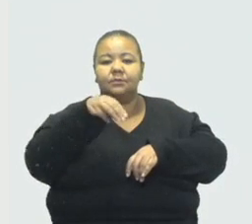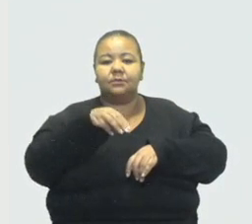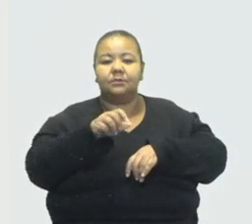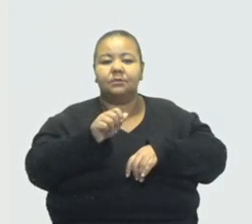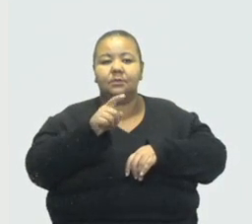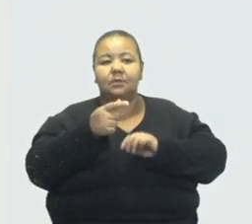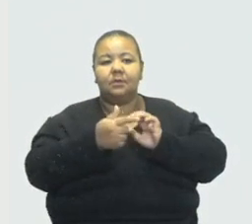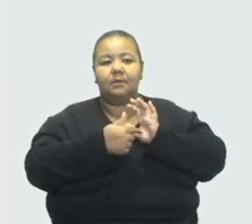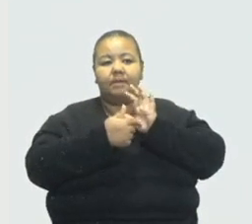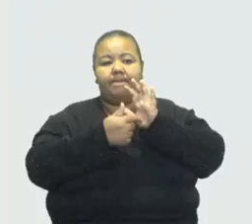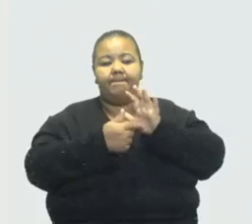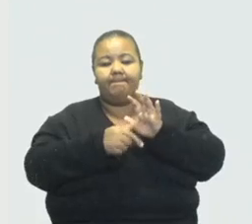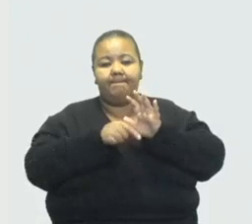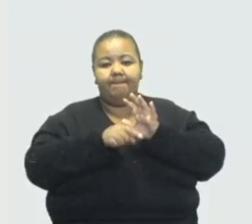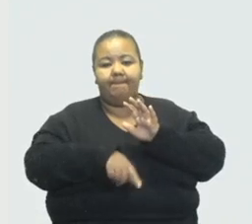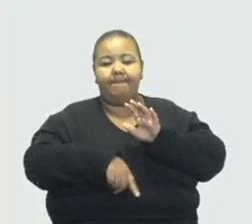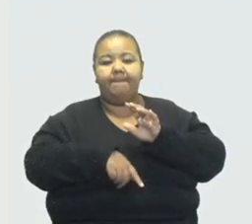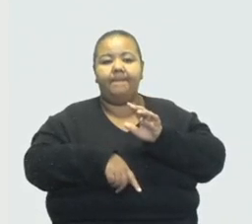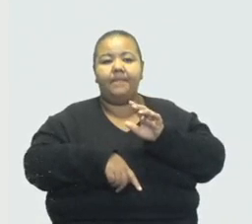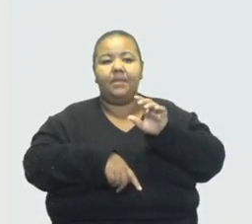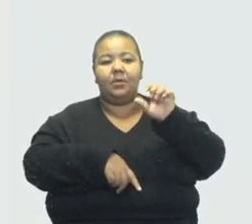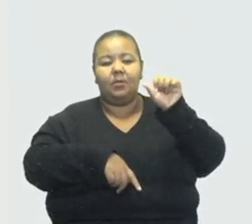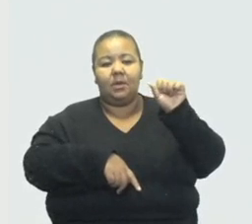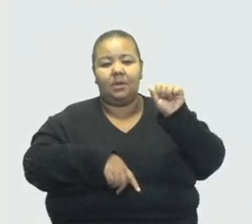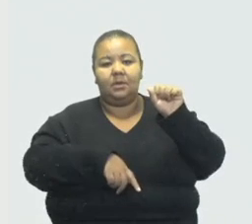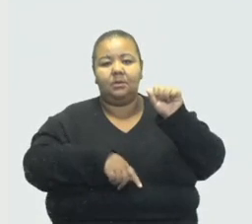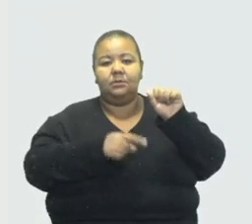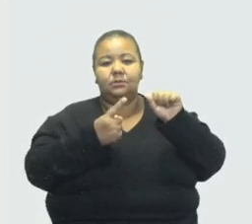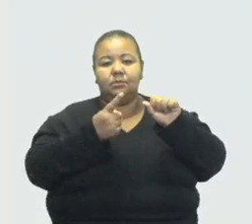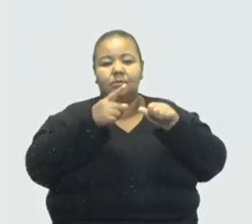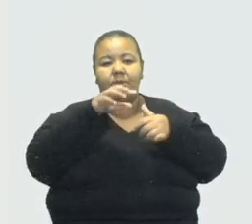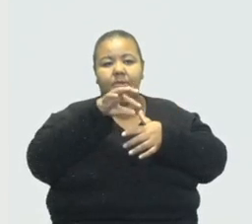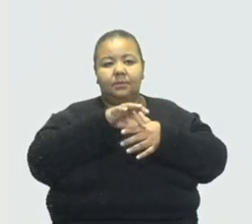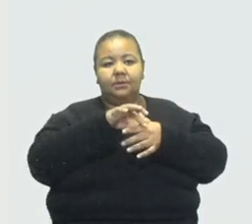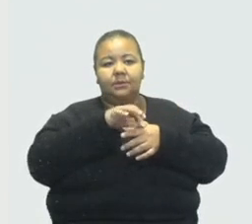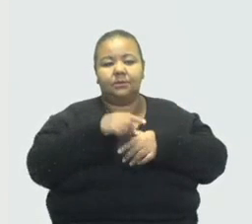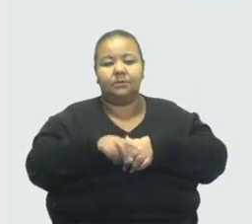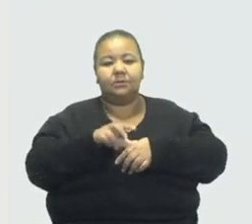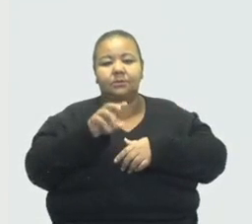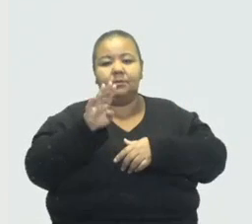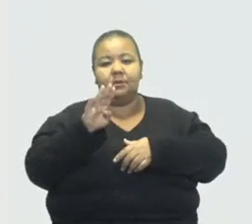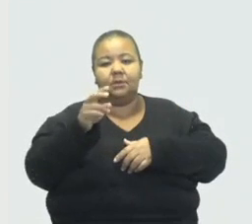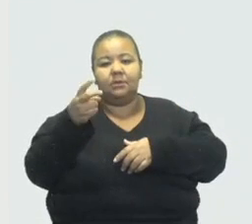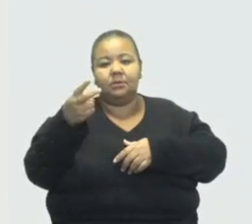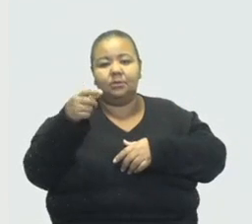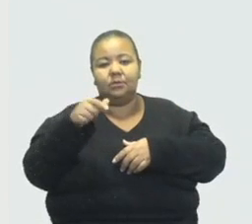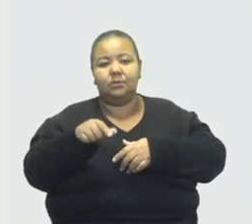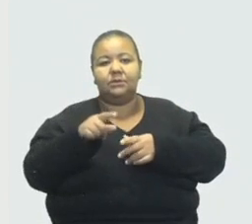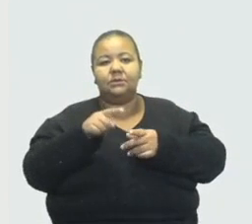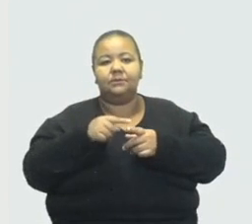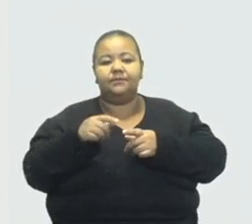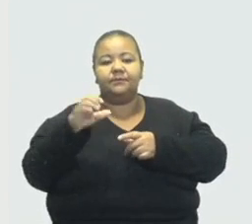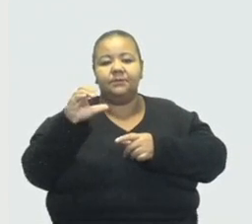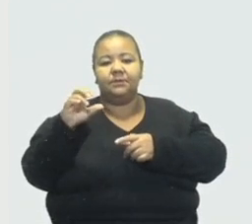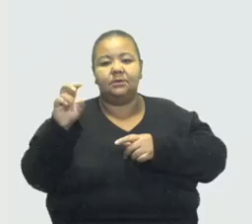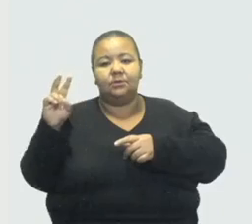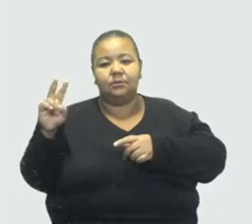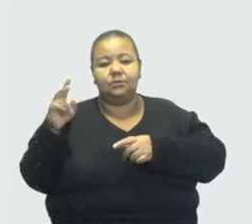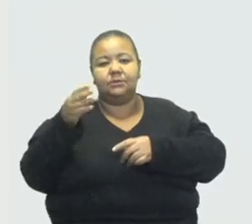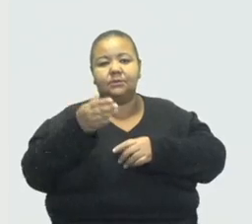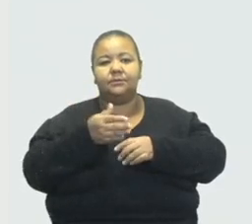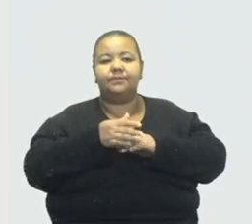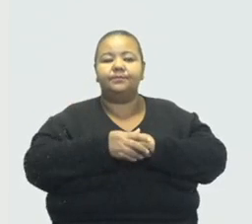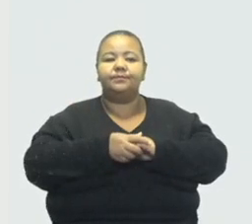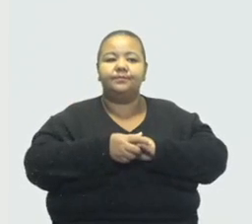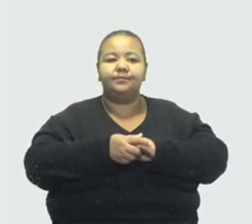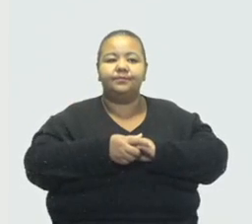seguir. Então, o alimento A tem uma proteína, o elemento B tem 2 gramas de proteína, o C também tem 2 gramas